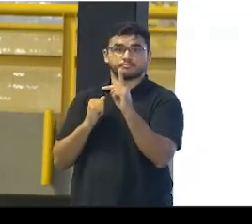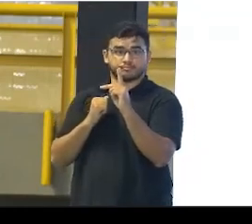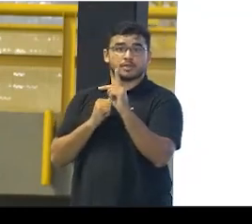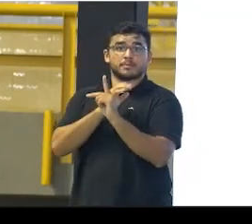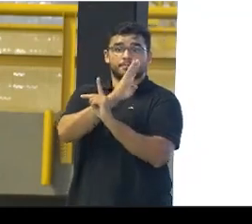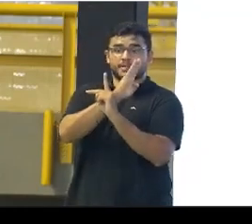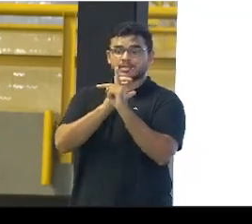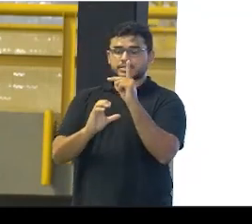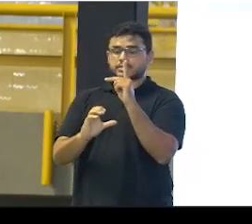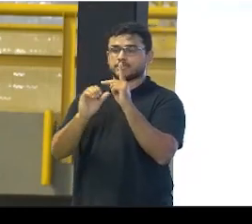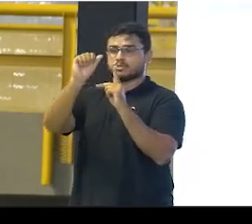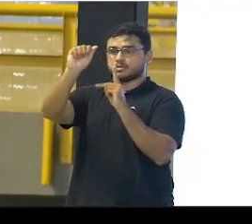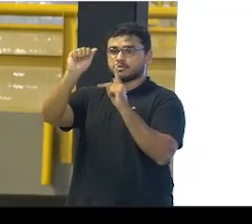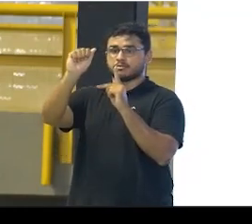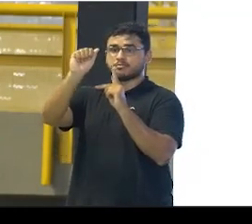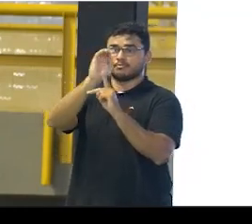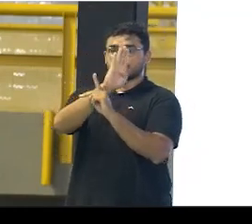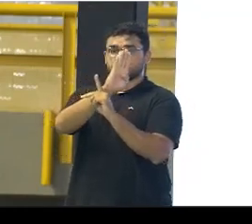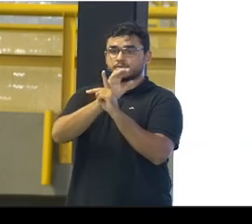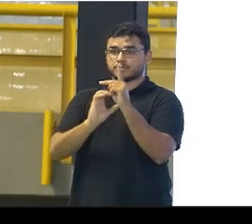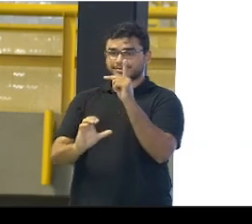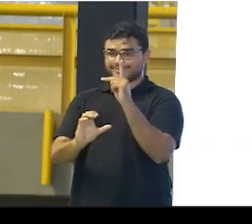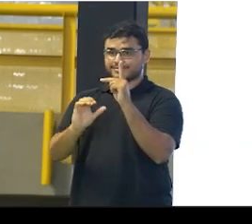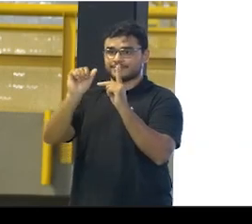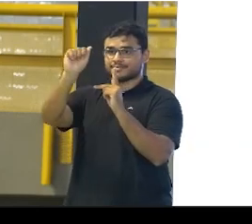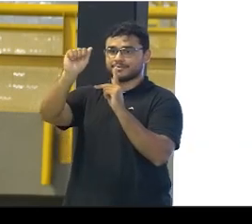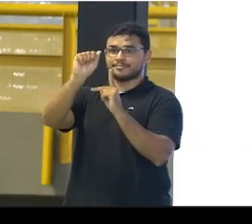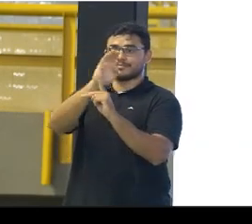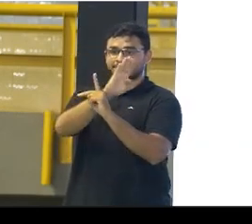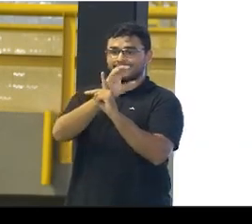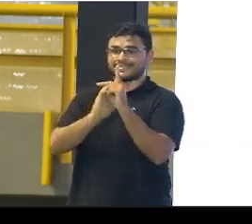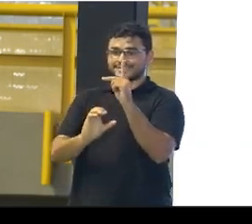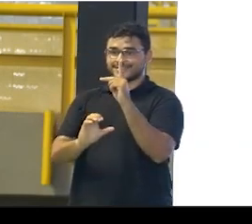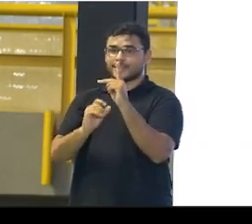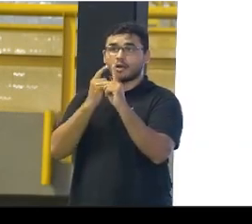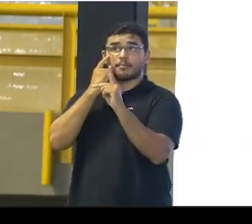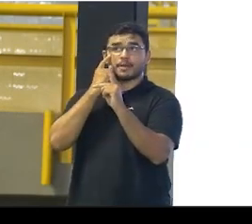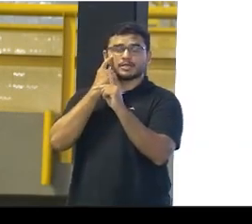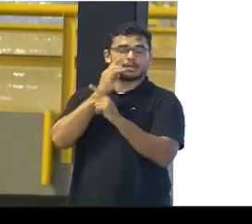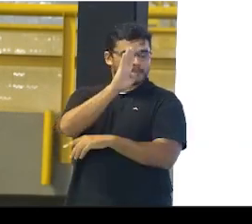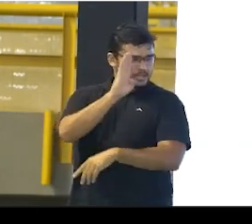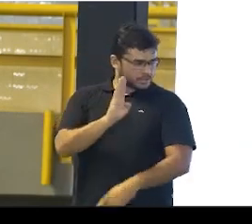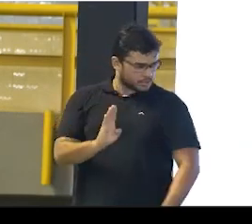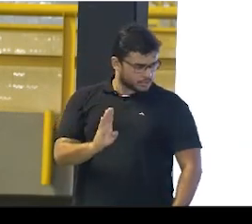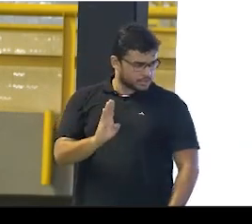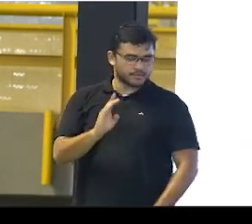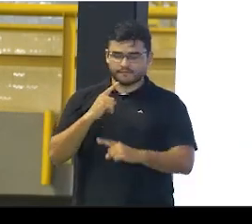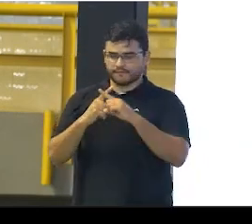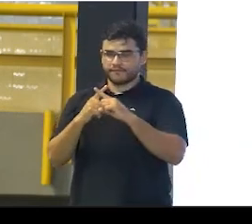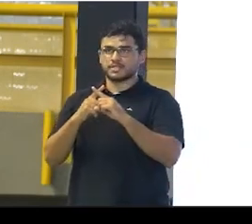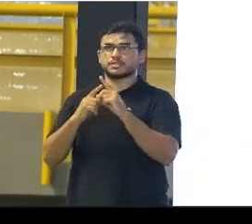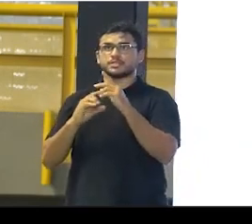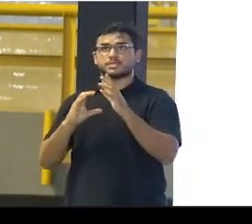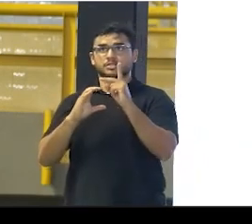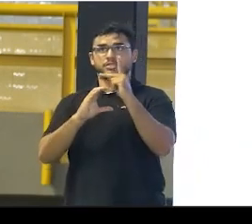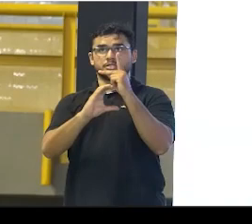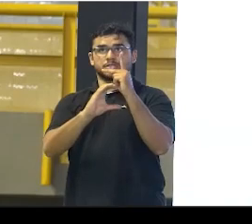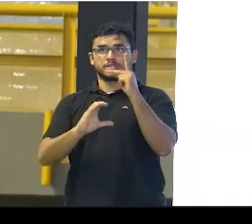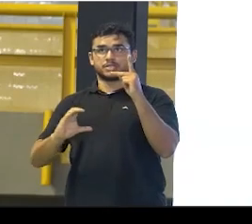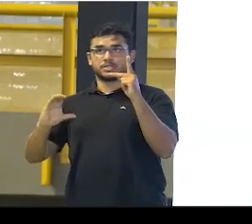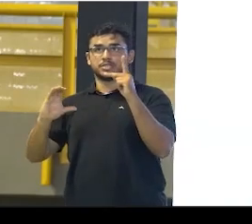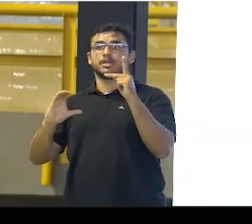Bom, o que acontece? No paralelogramo, eu vou fazer base e eu tenho